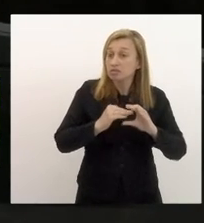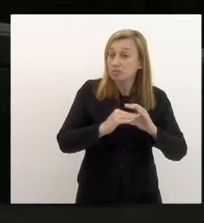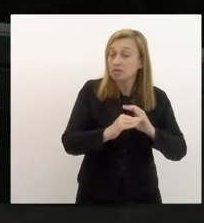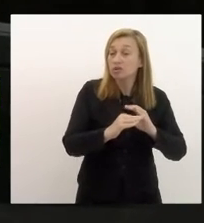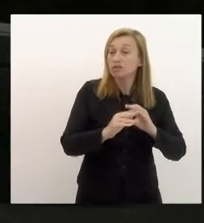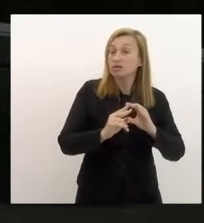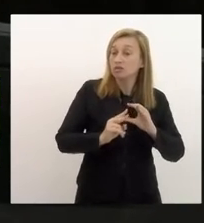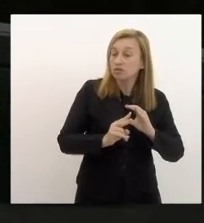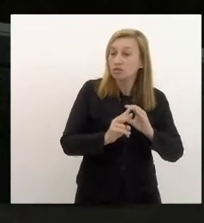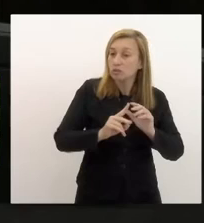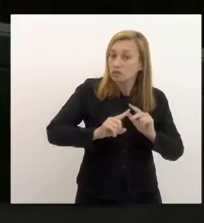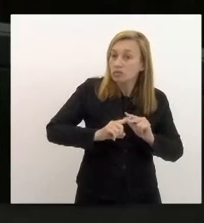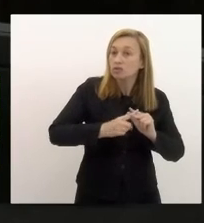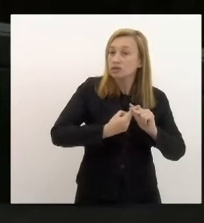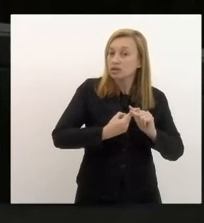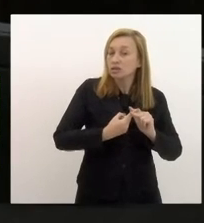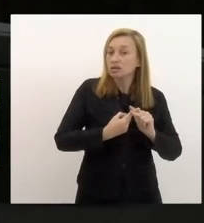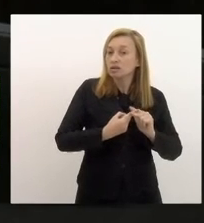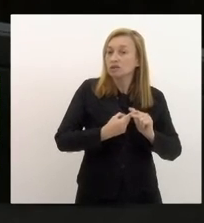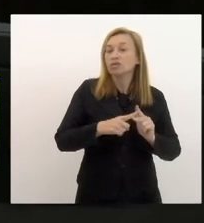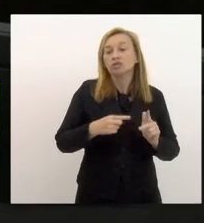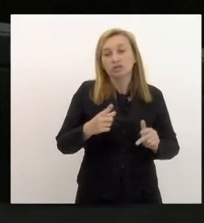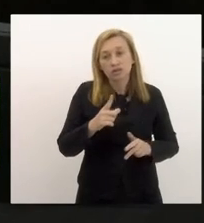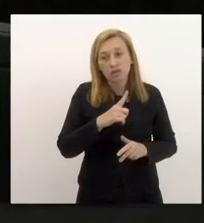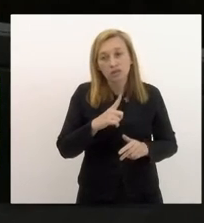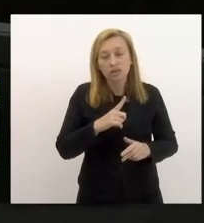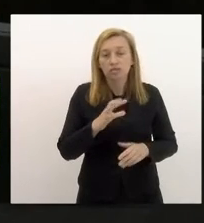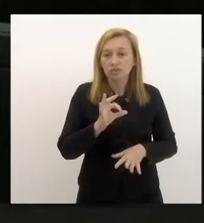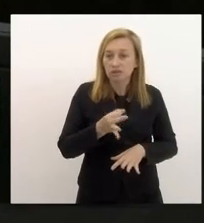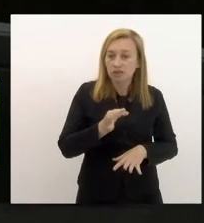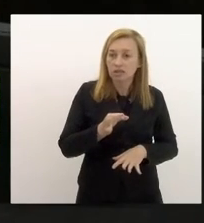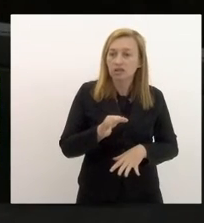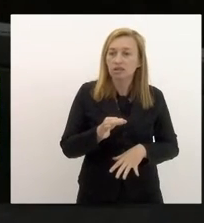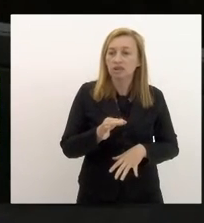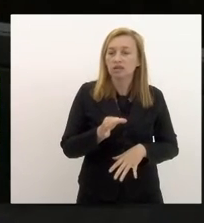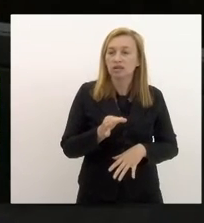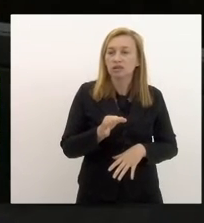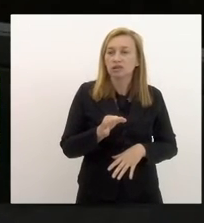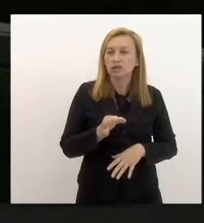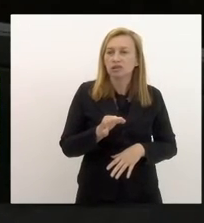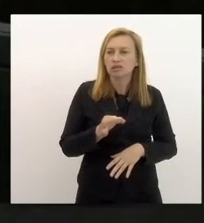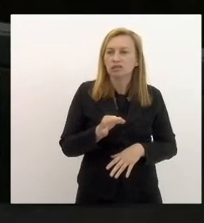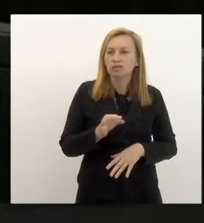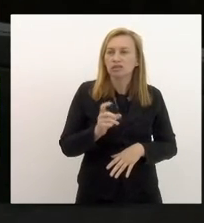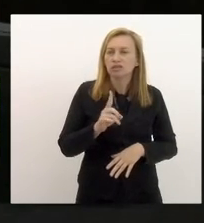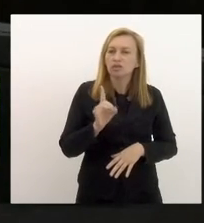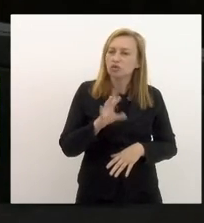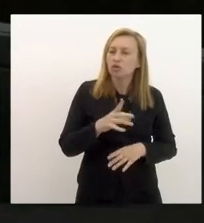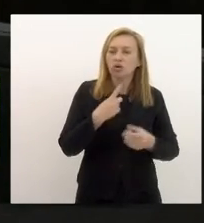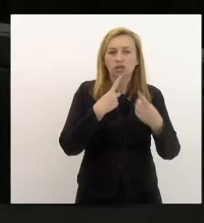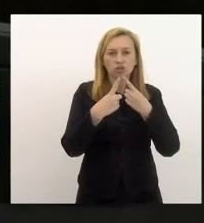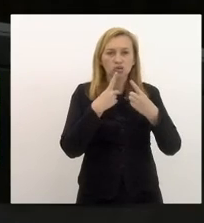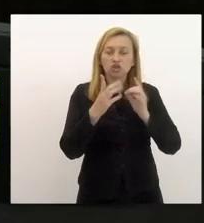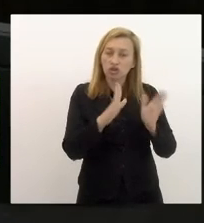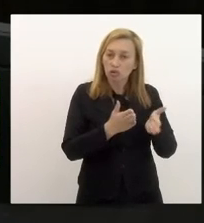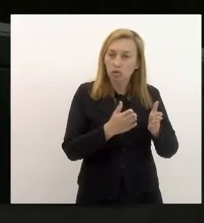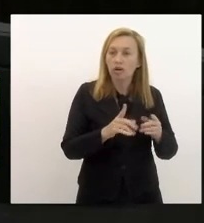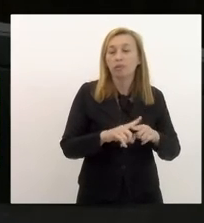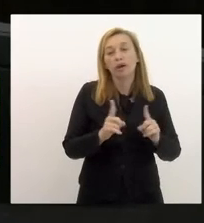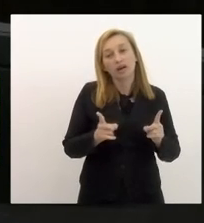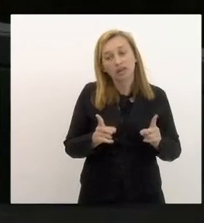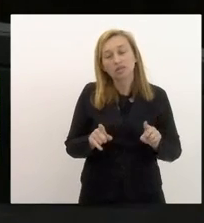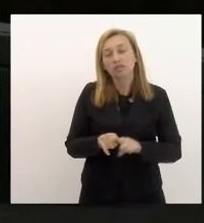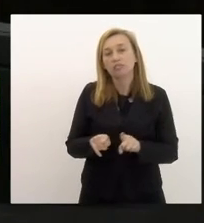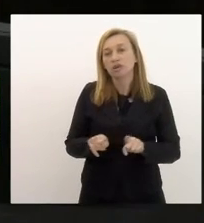com os ajustes que nós teremos considerar não sol tá sendo discutido agora aqui